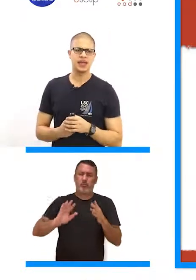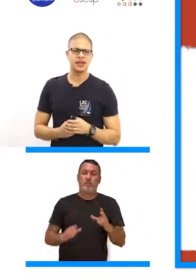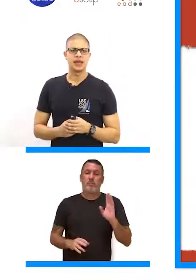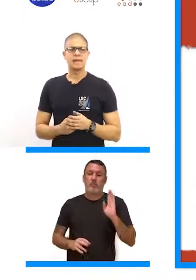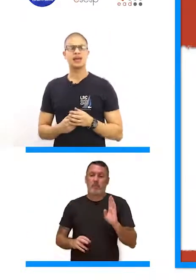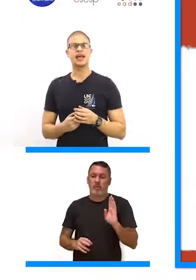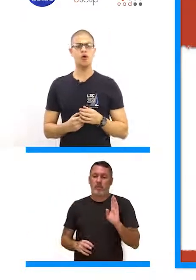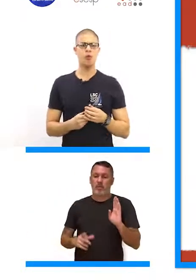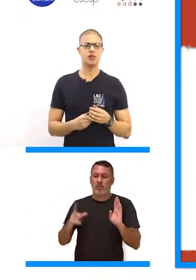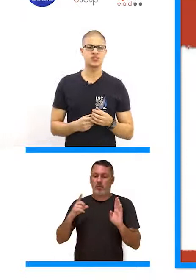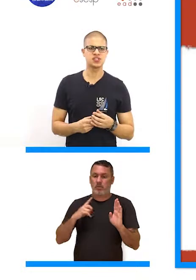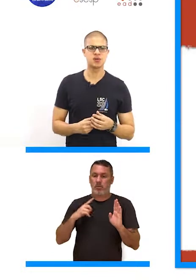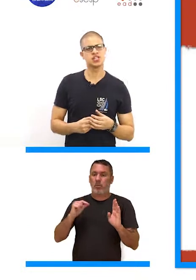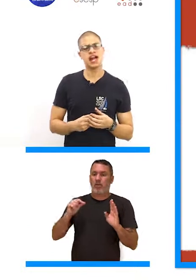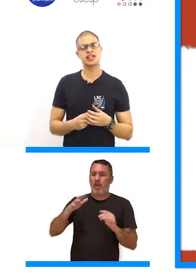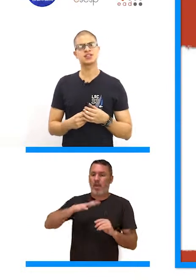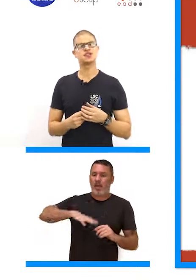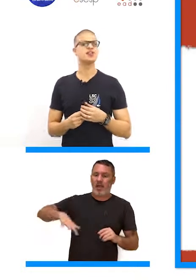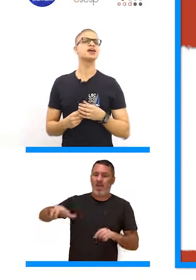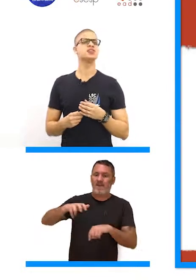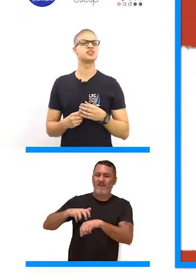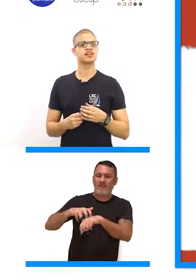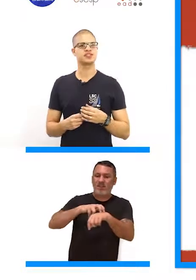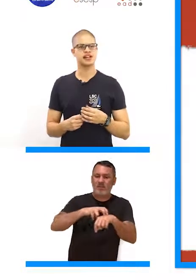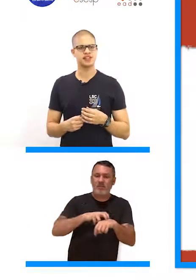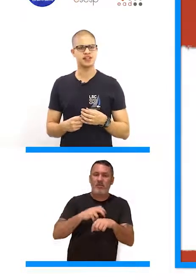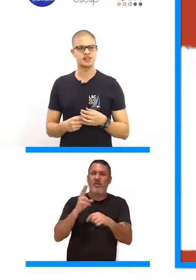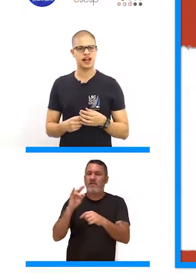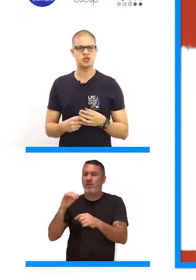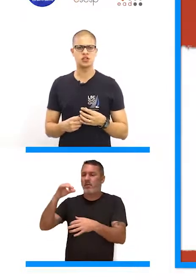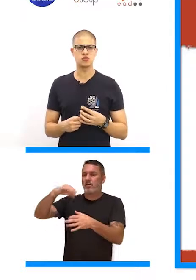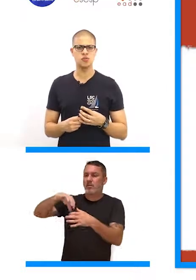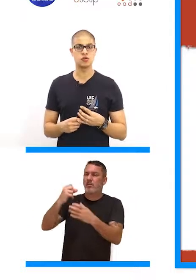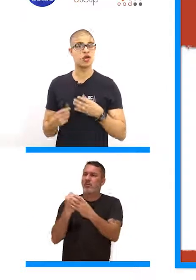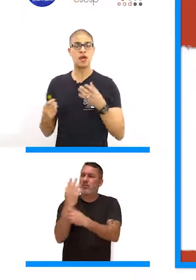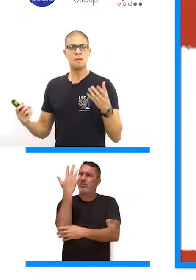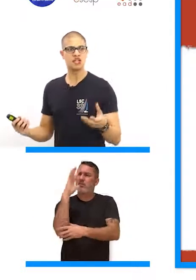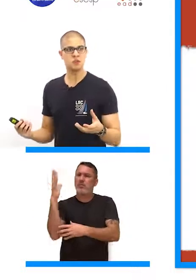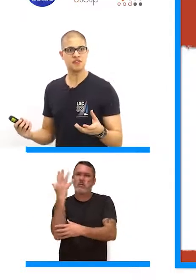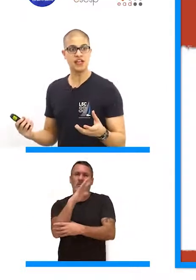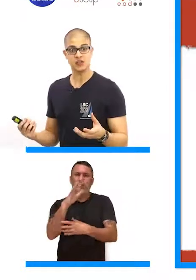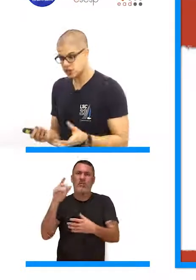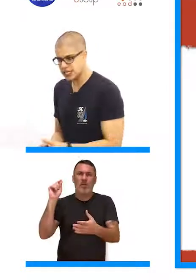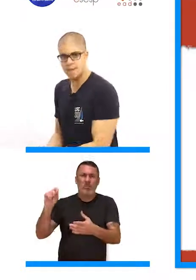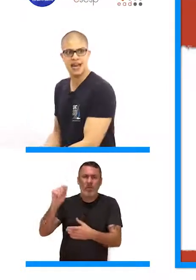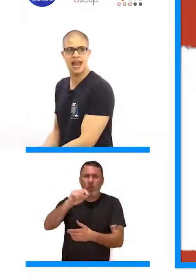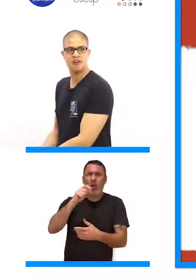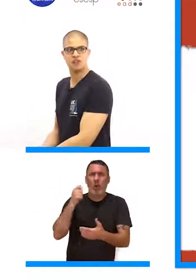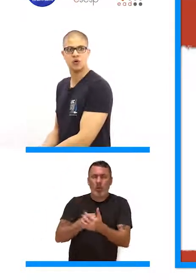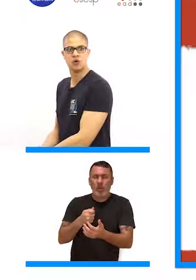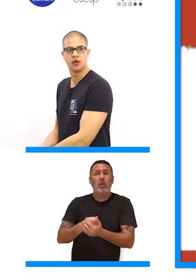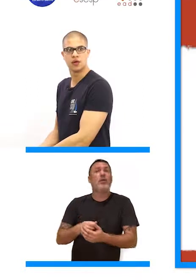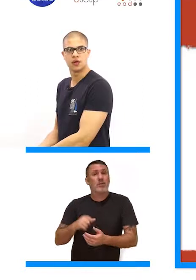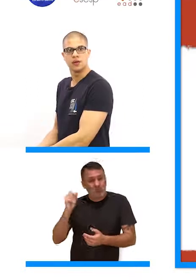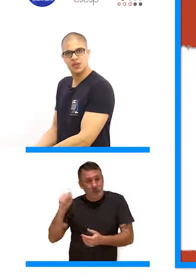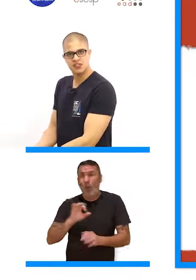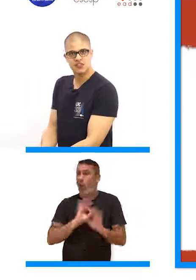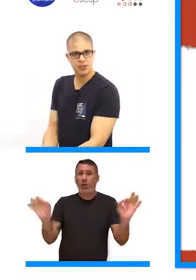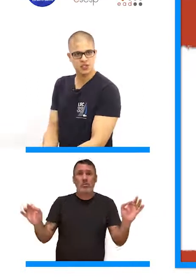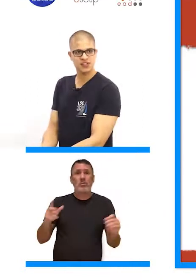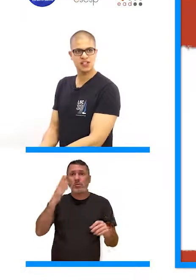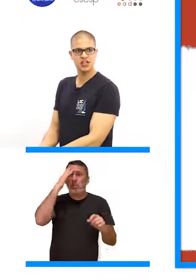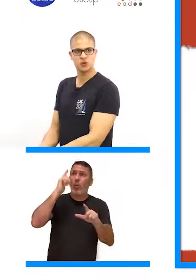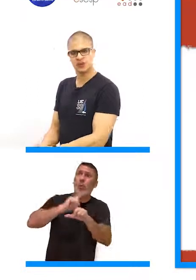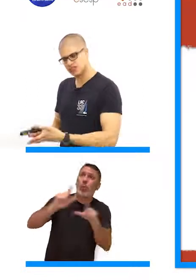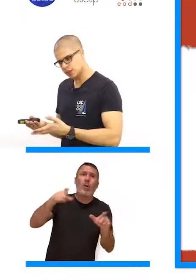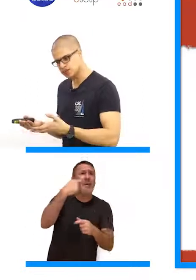Letra B. Pela recomposição de áreas verdes nas áreas centrais dos centros urbanos. Mais uma vez, isso seria benéfico.